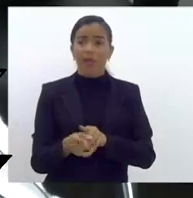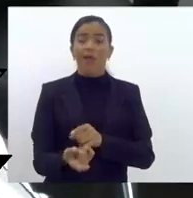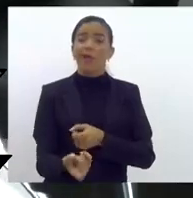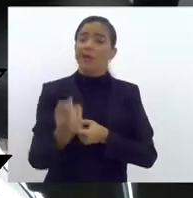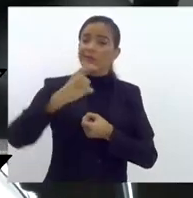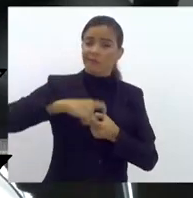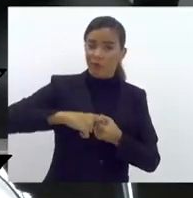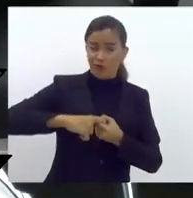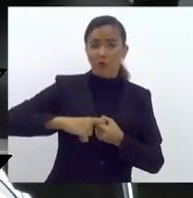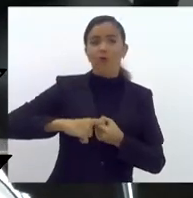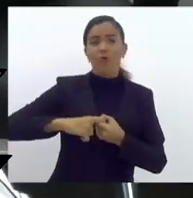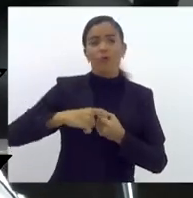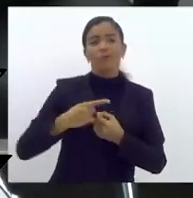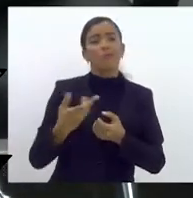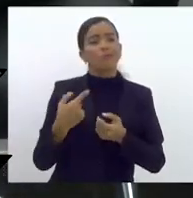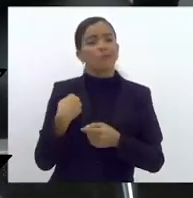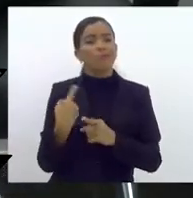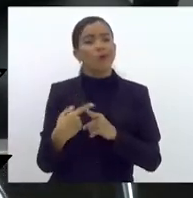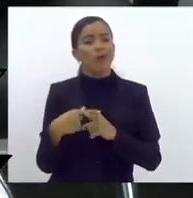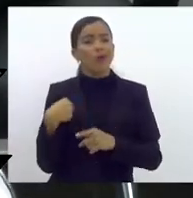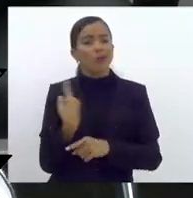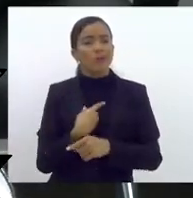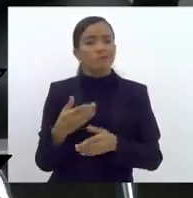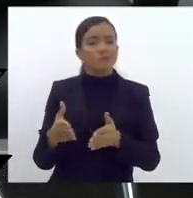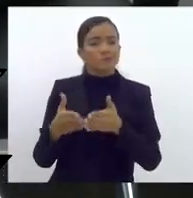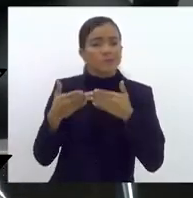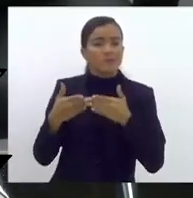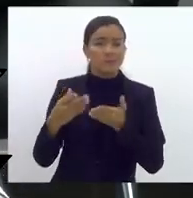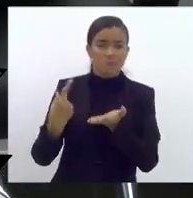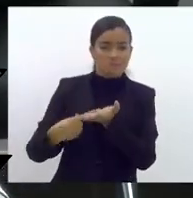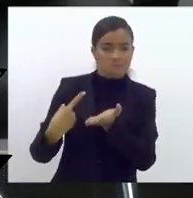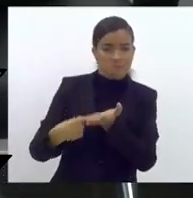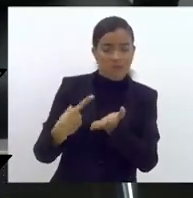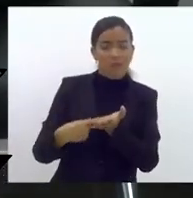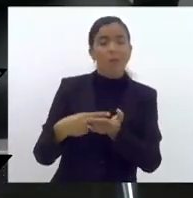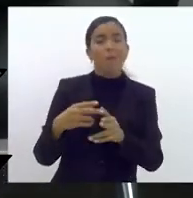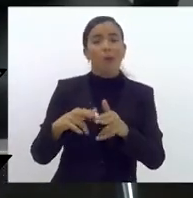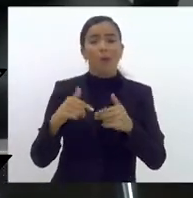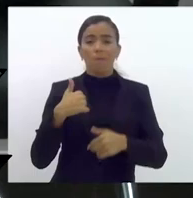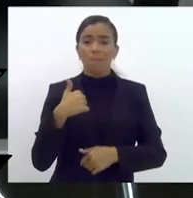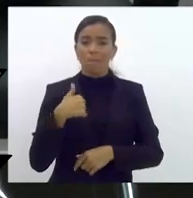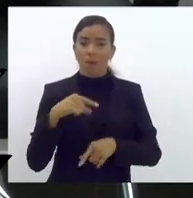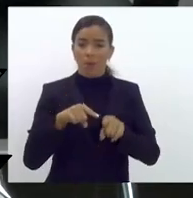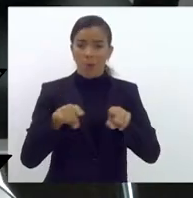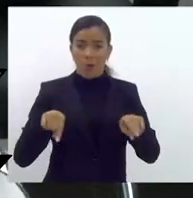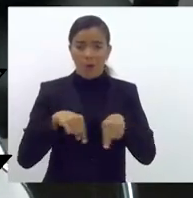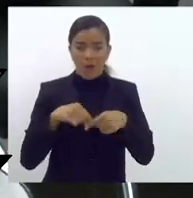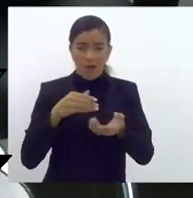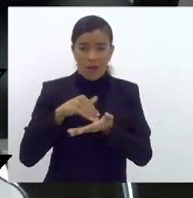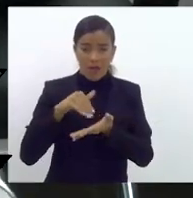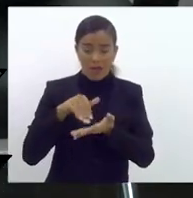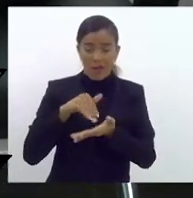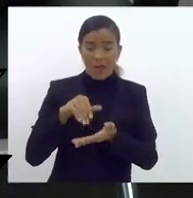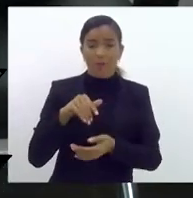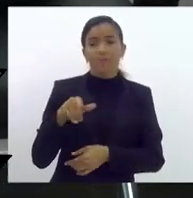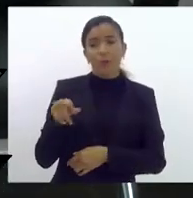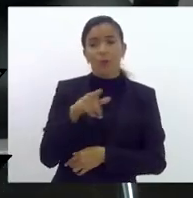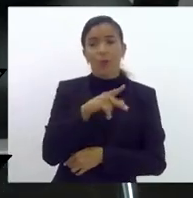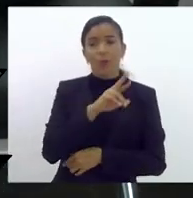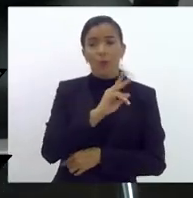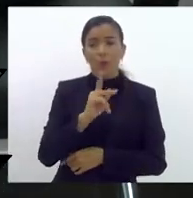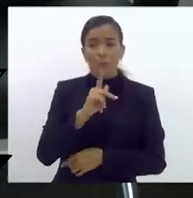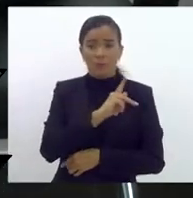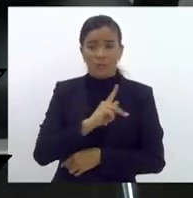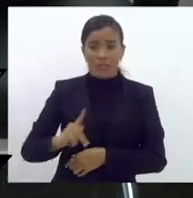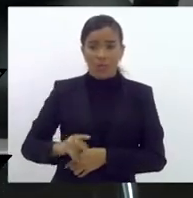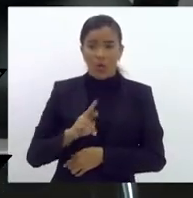casa numa solicitação de agenda através do meu gabinete não é o Presidente Rodrigo Bacelar